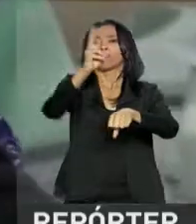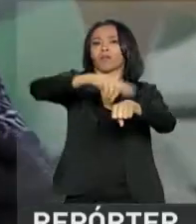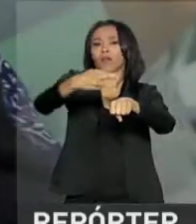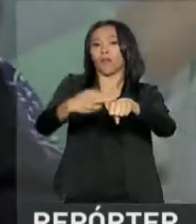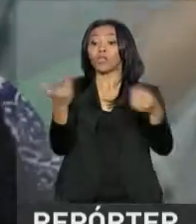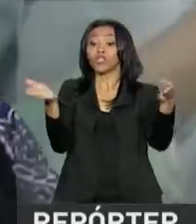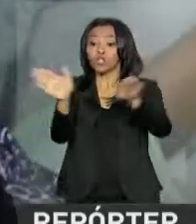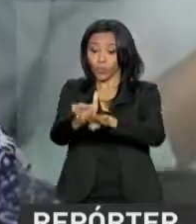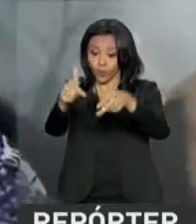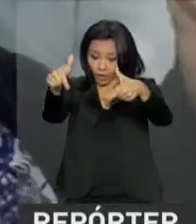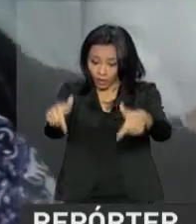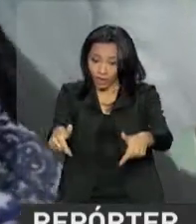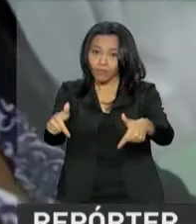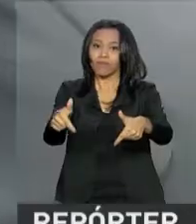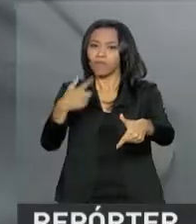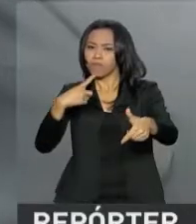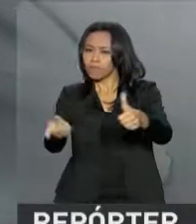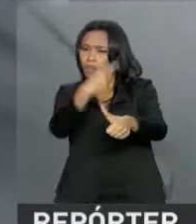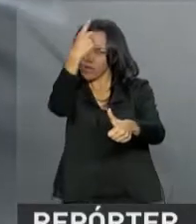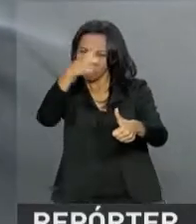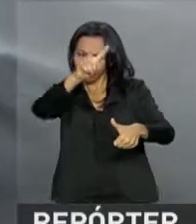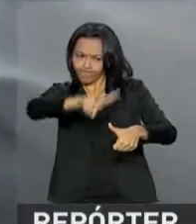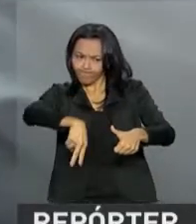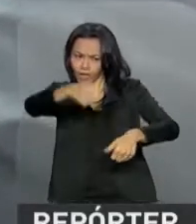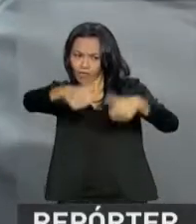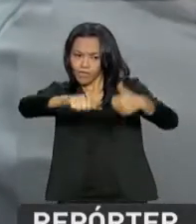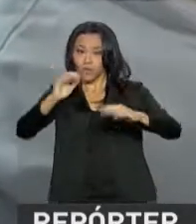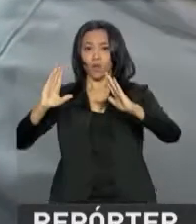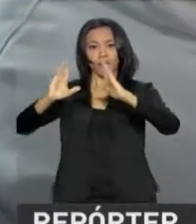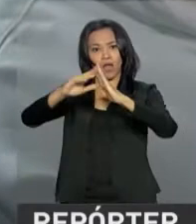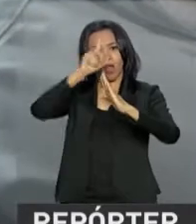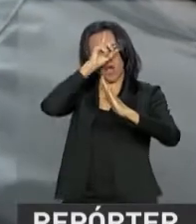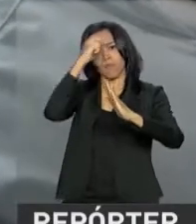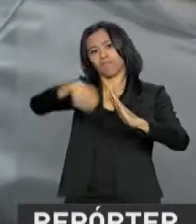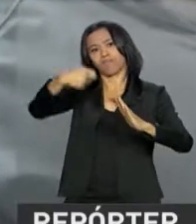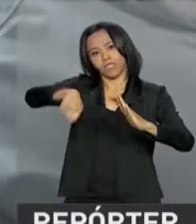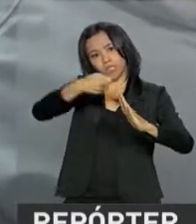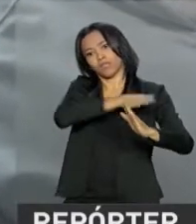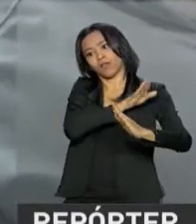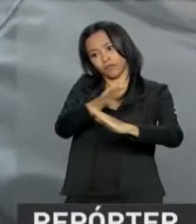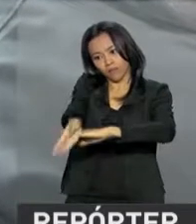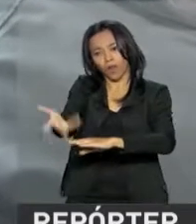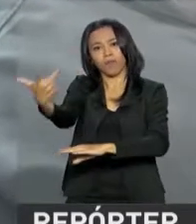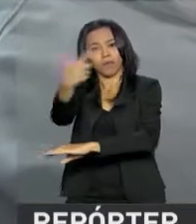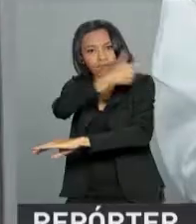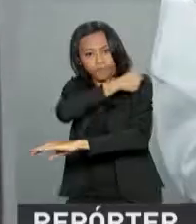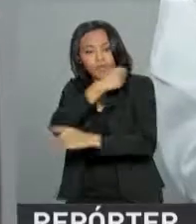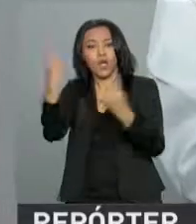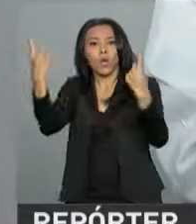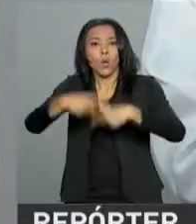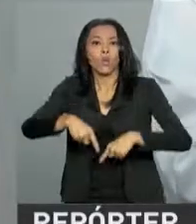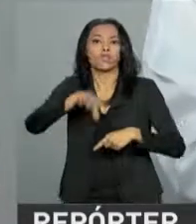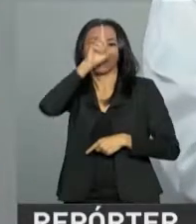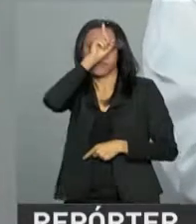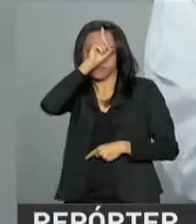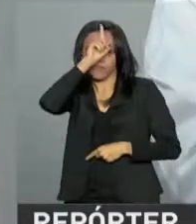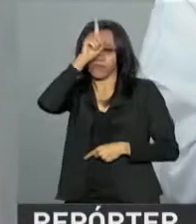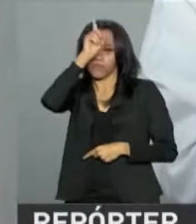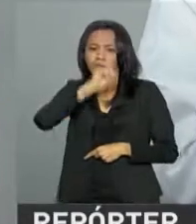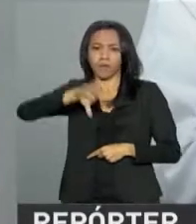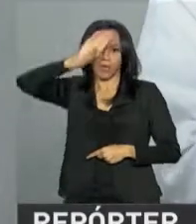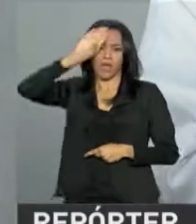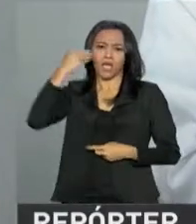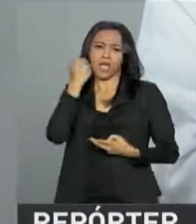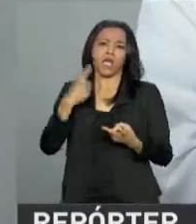eles passam por uma avaliação o posto de vacinação é obrigatório eles recebem vacinas contra febre amarela tétano